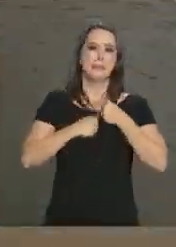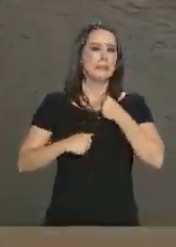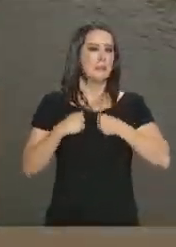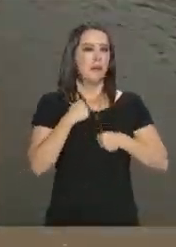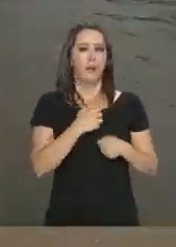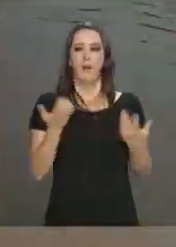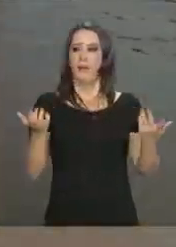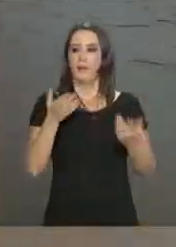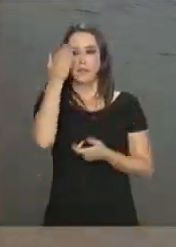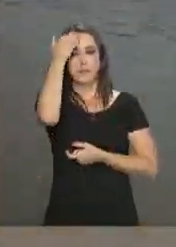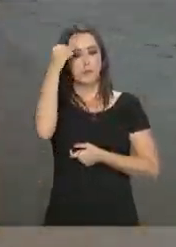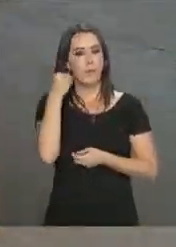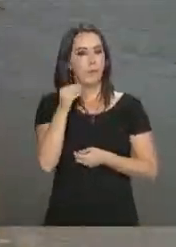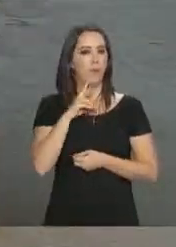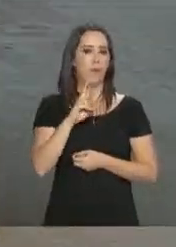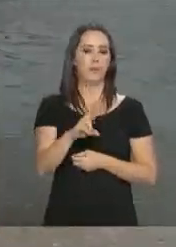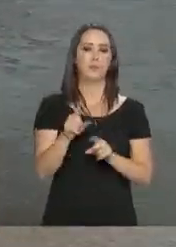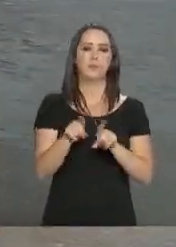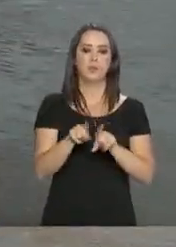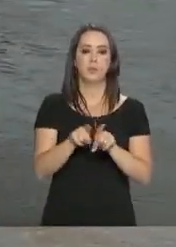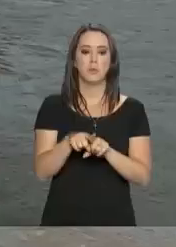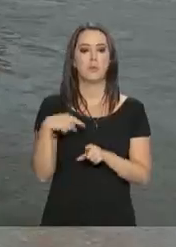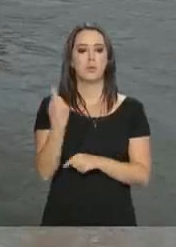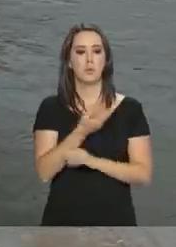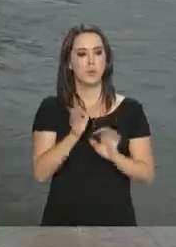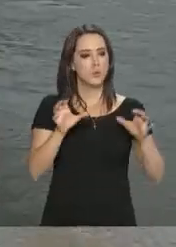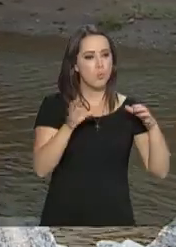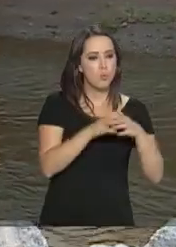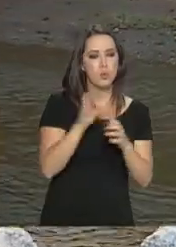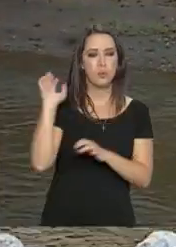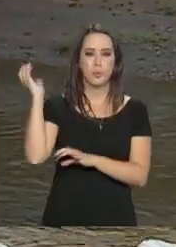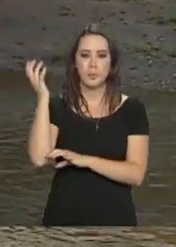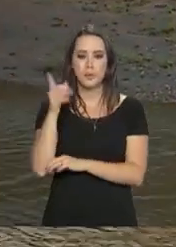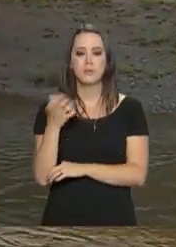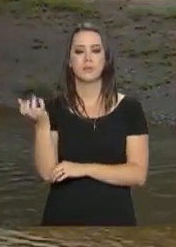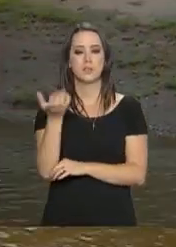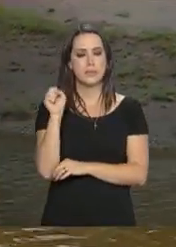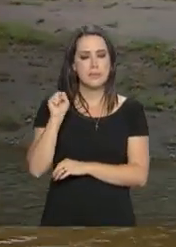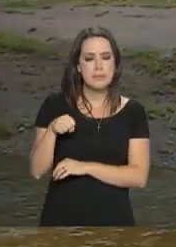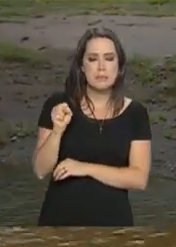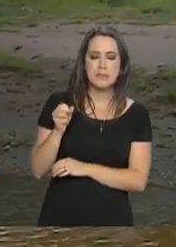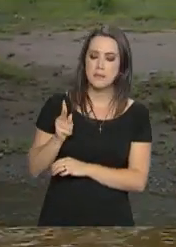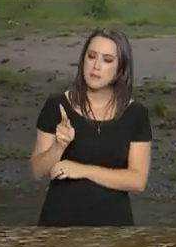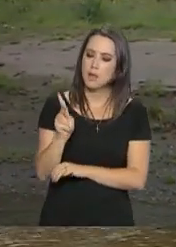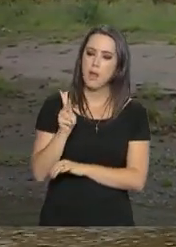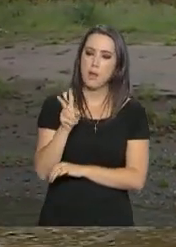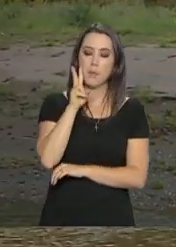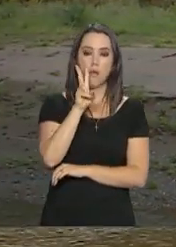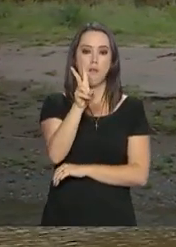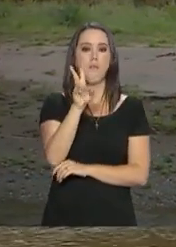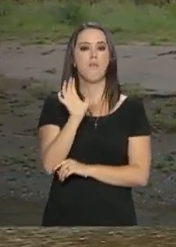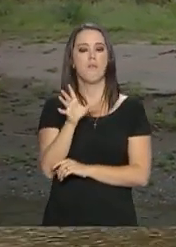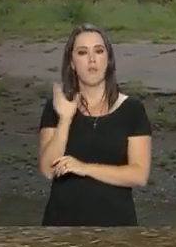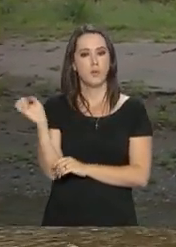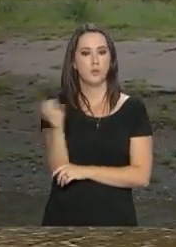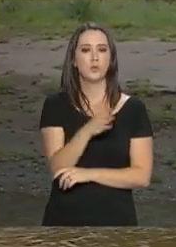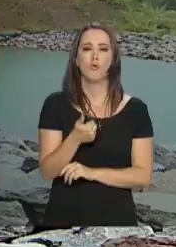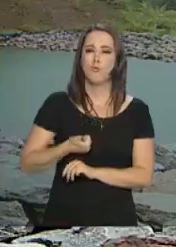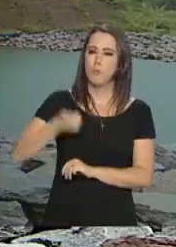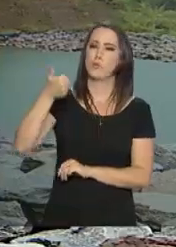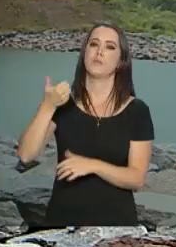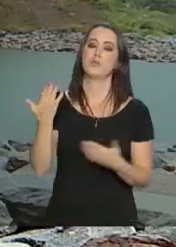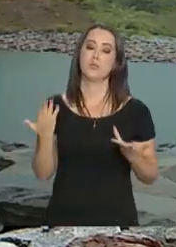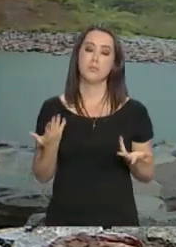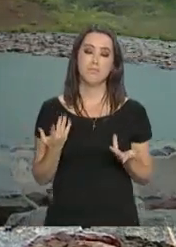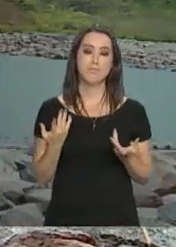que é enorme também da parte do órgão ambiental. gente quer sempre, cada vez que vai a campo, ver uma intervenção nova tendo sucesso.